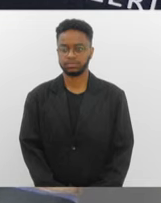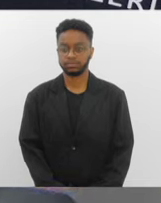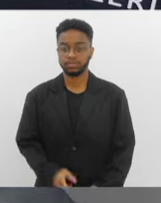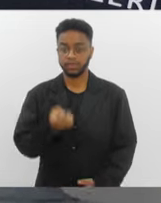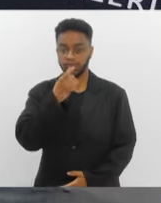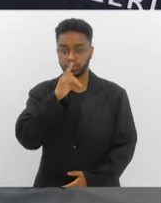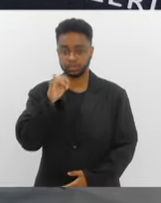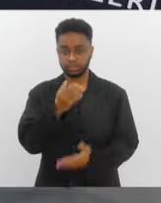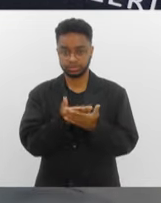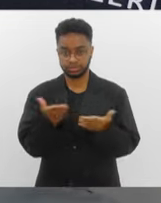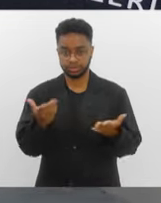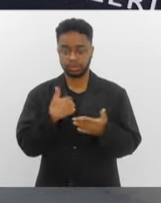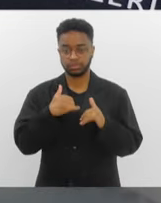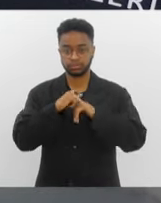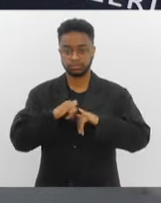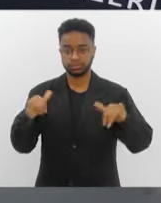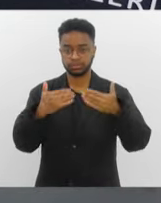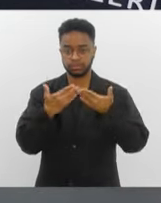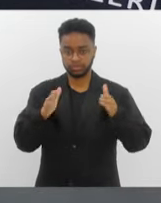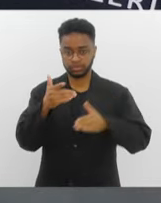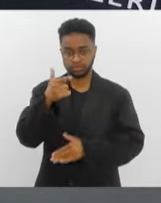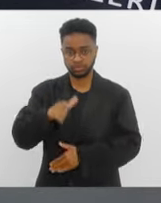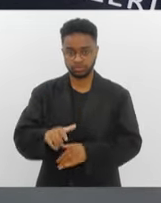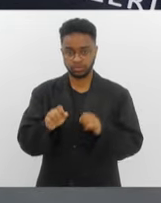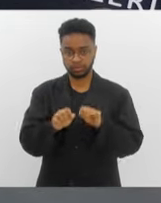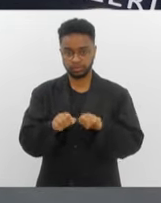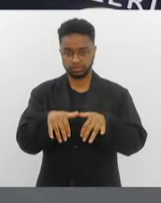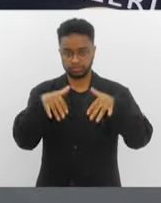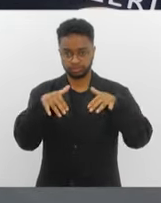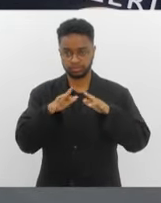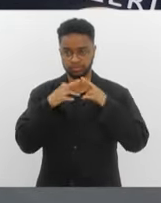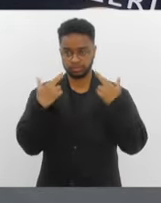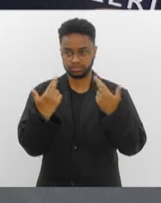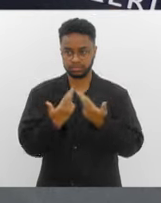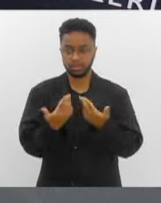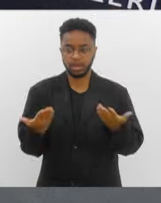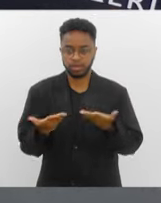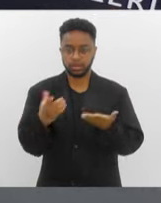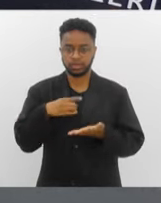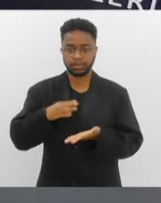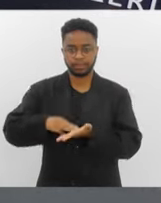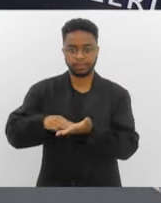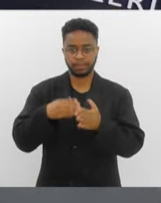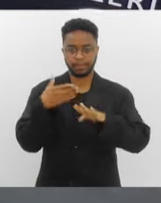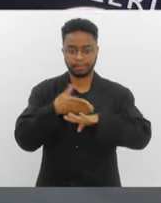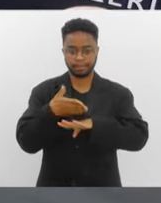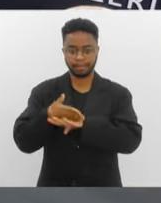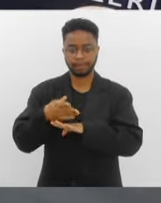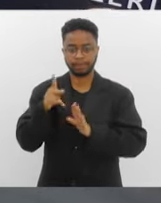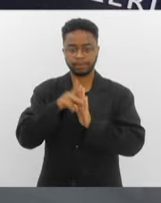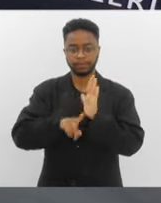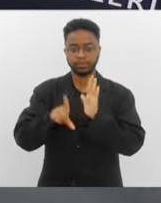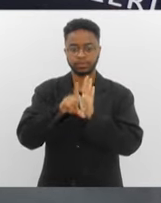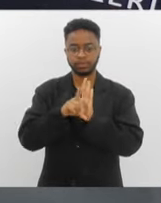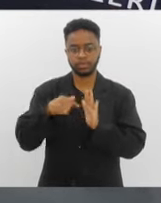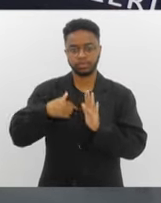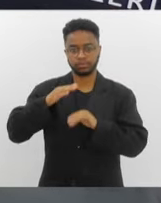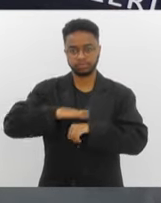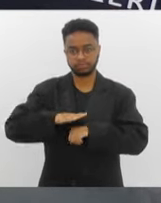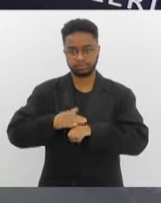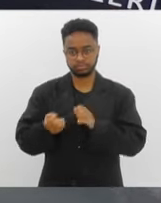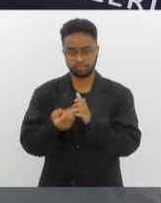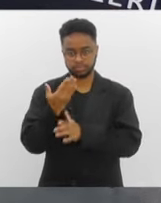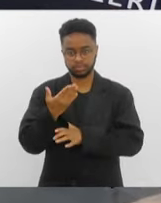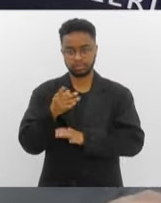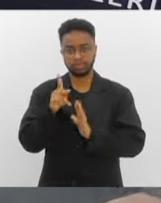bom dia. Declaro reaberta a sessão, agora com quórum. Primeiro projeto da pauta, projeto de minha relatoria, projeto